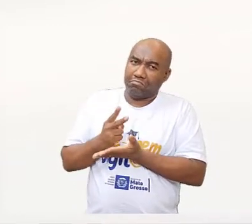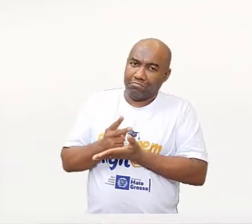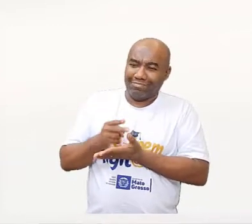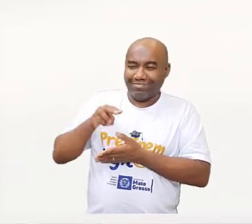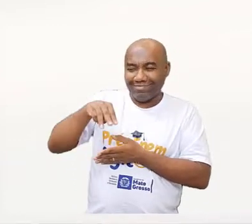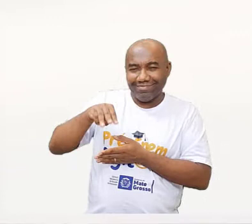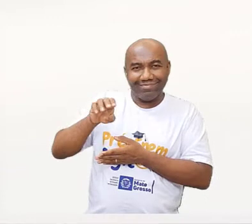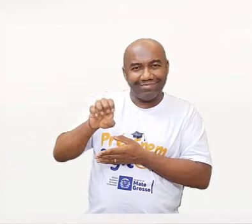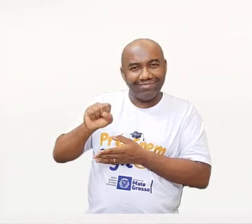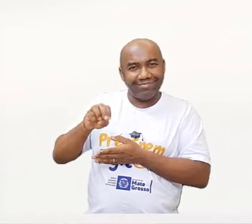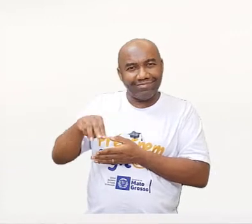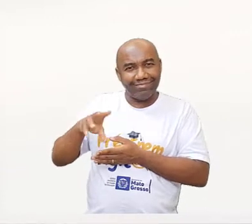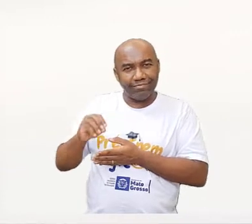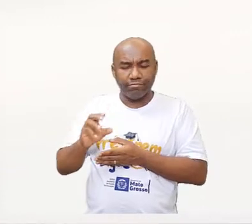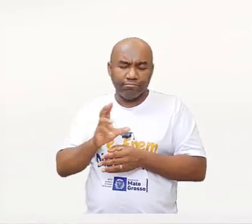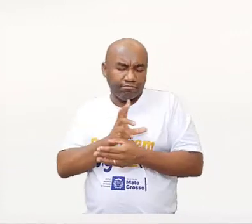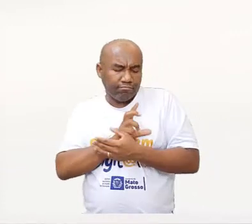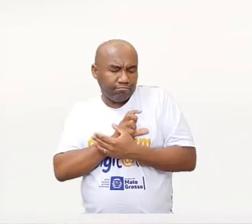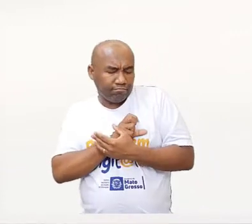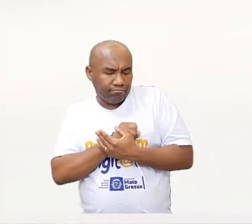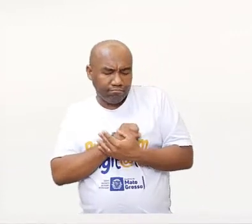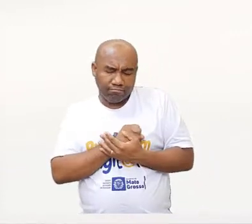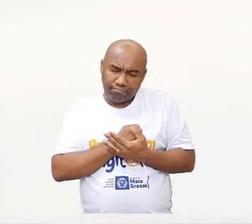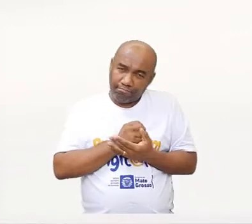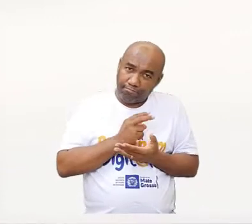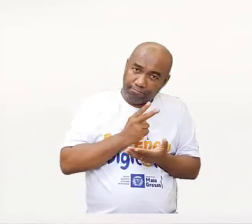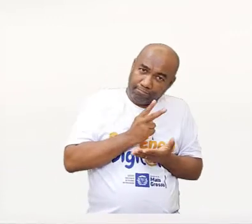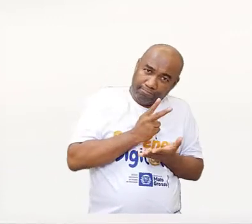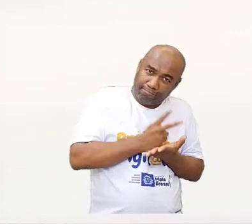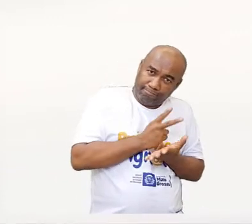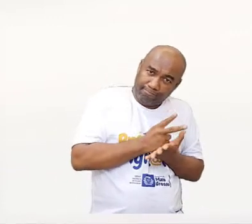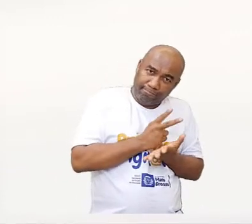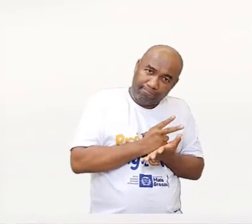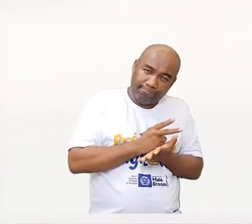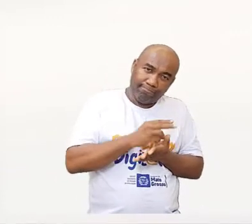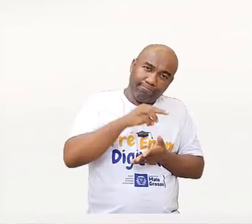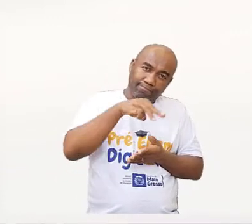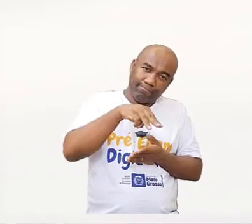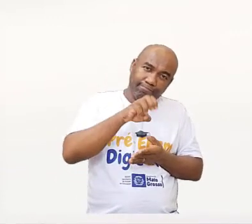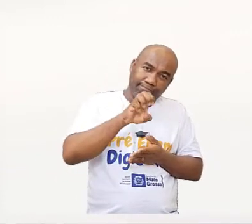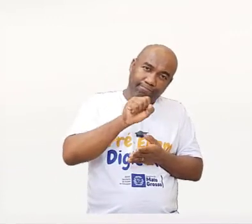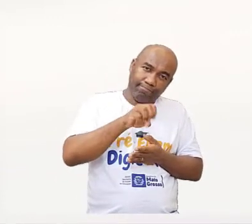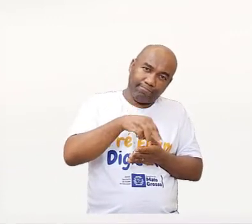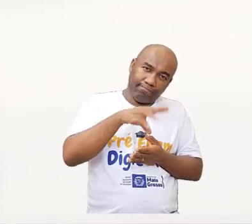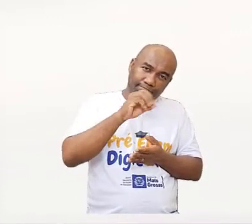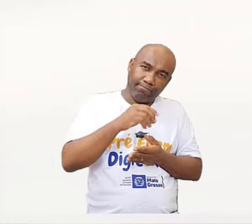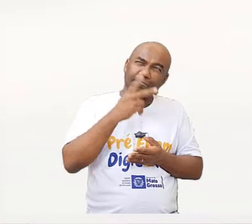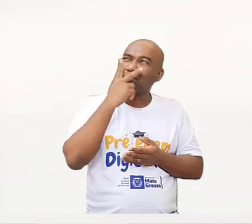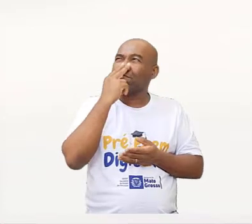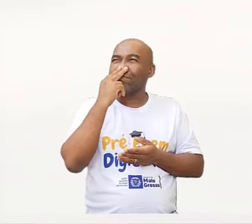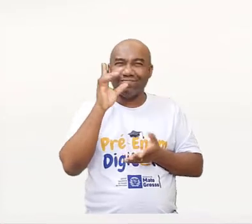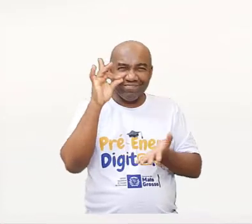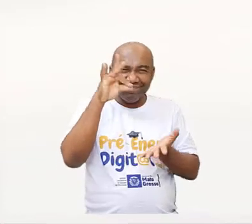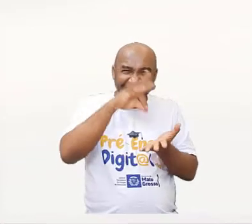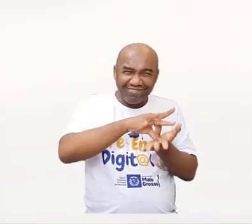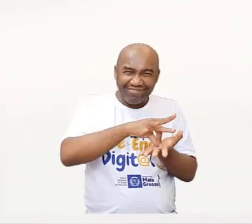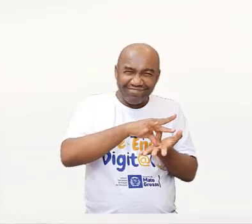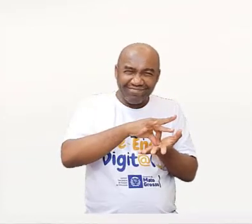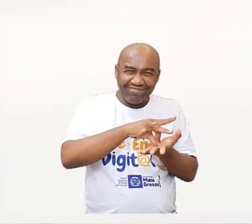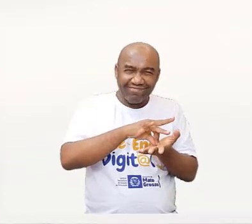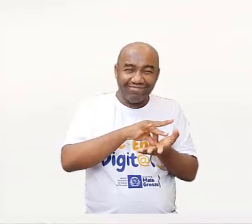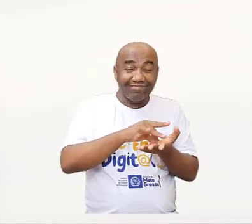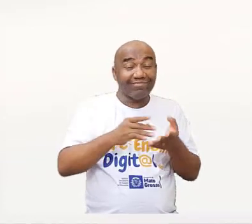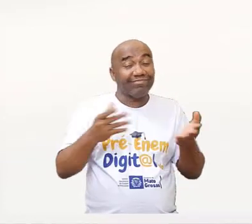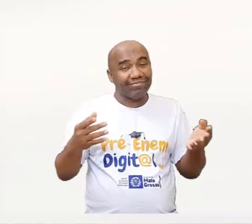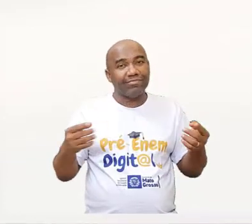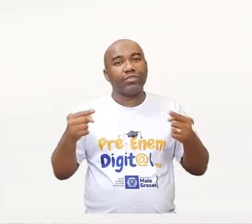Percebemos que nos amamos mesmo quando ficamos distante. Por mais que o pronome, por mais que